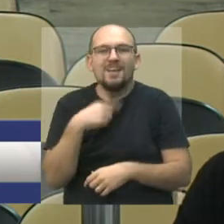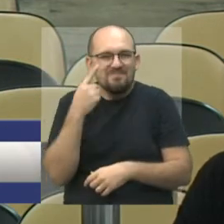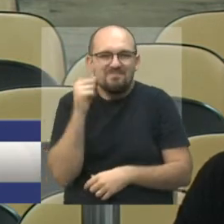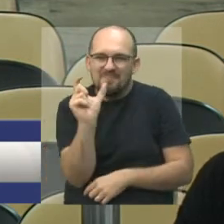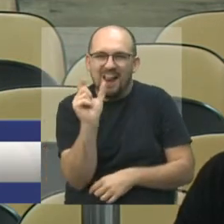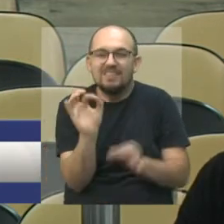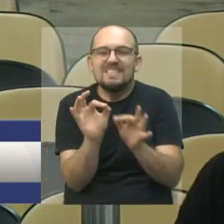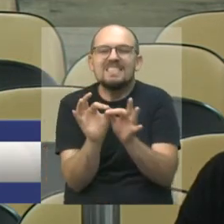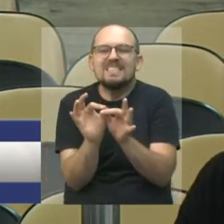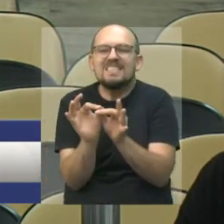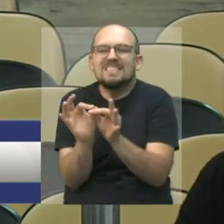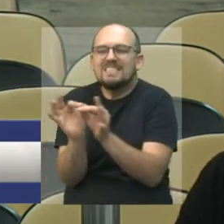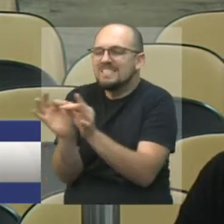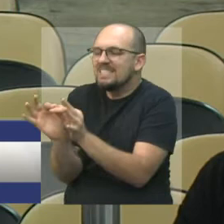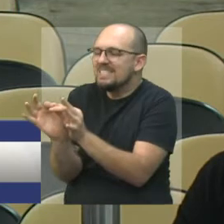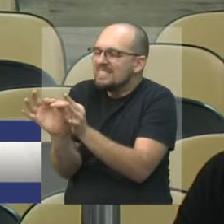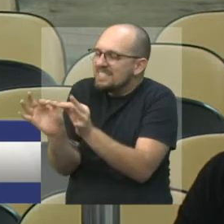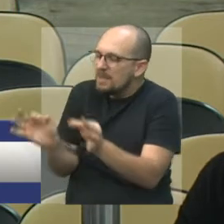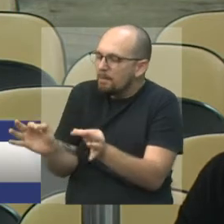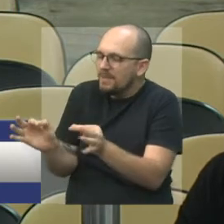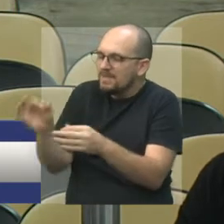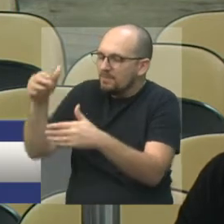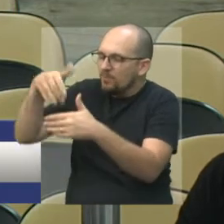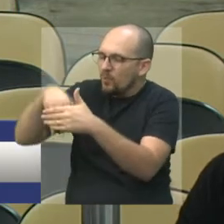simples bueiro entupido que traz transtorno.